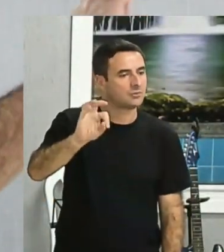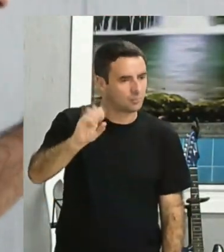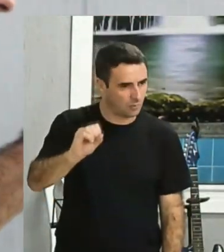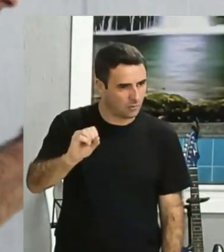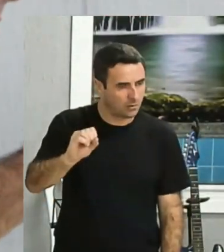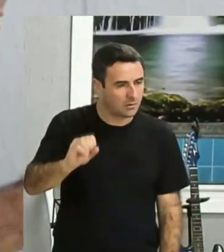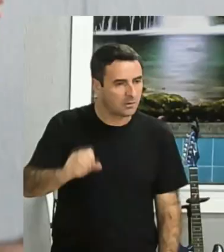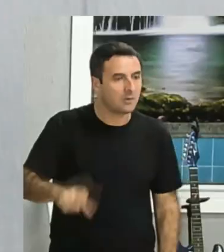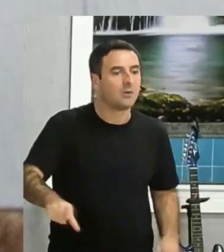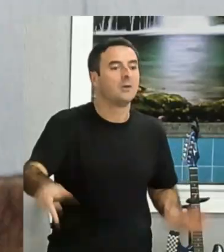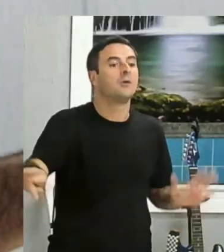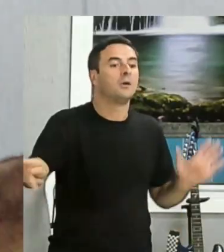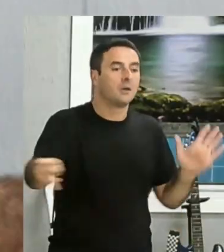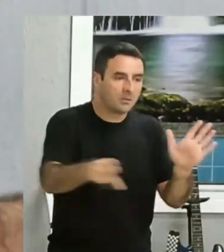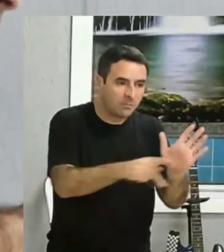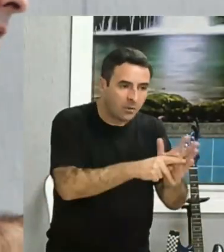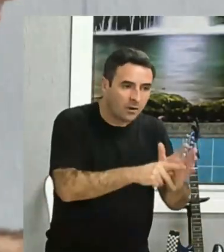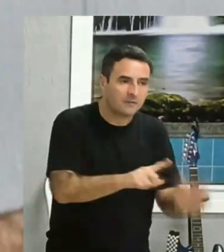à Grécia.